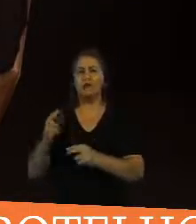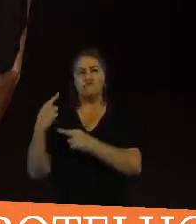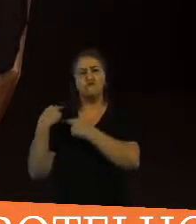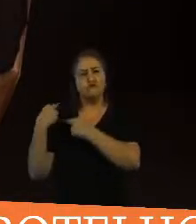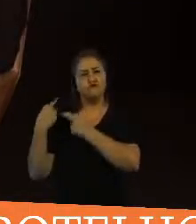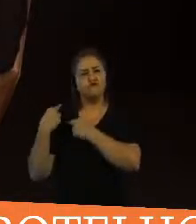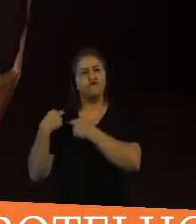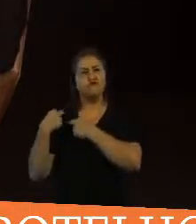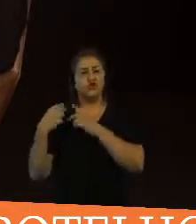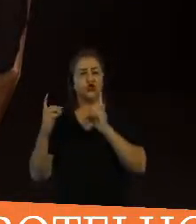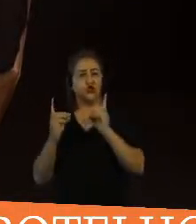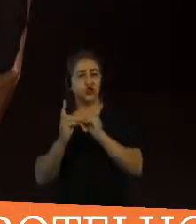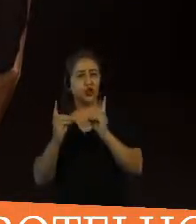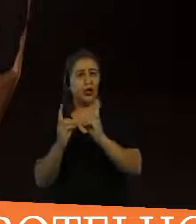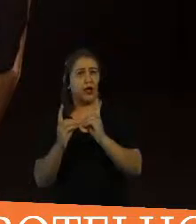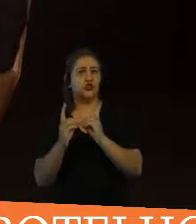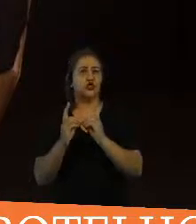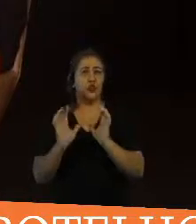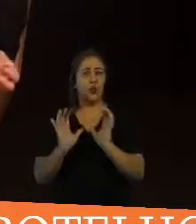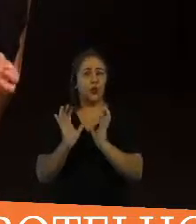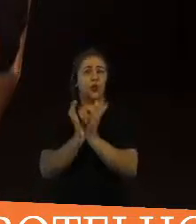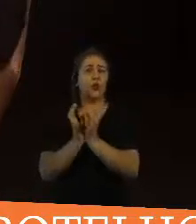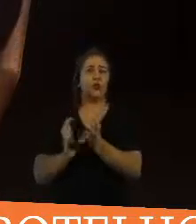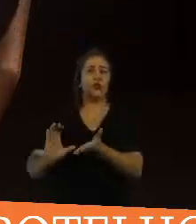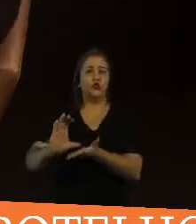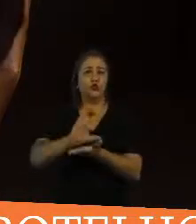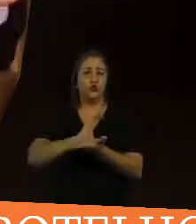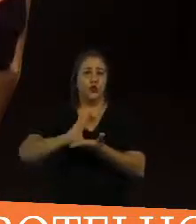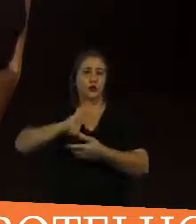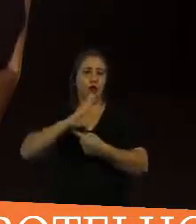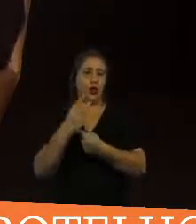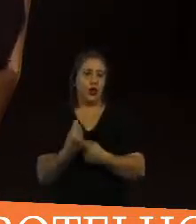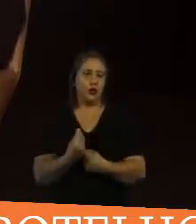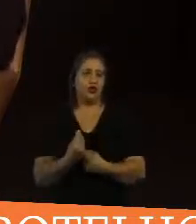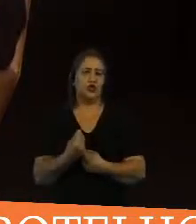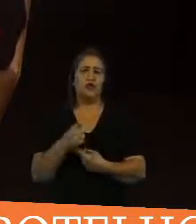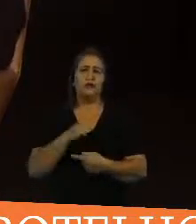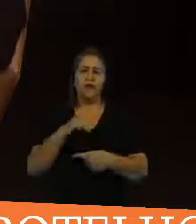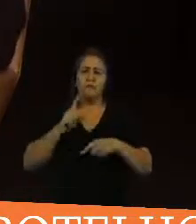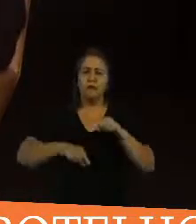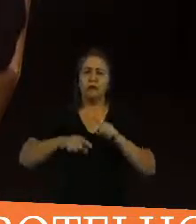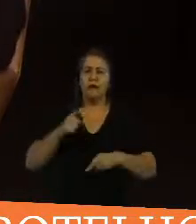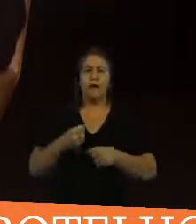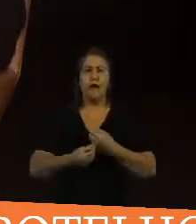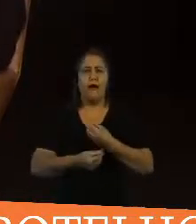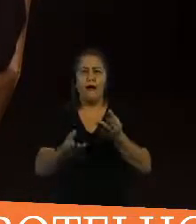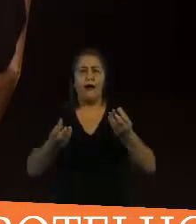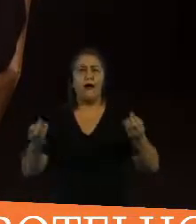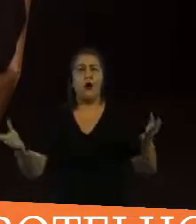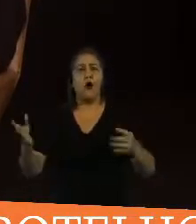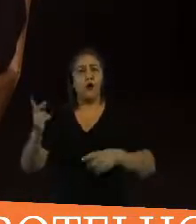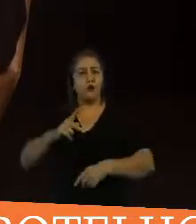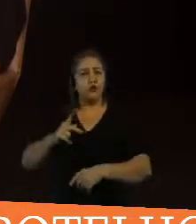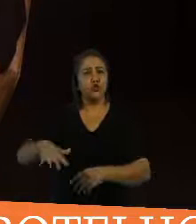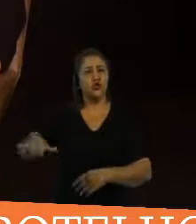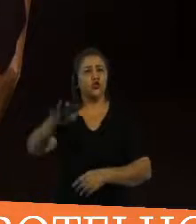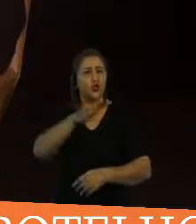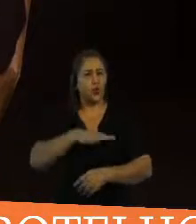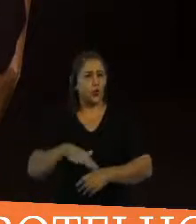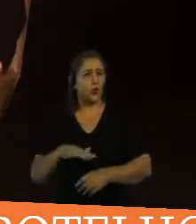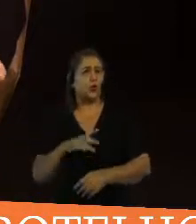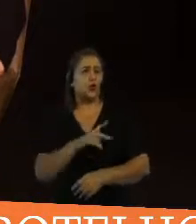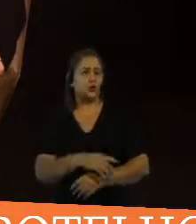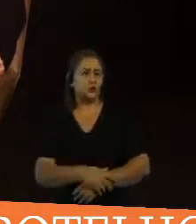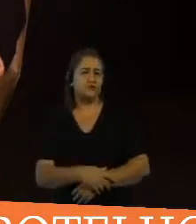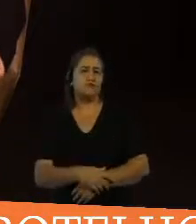grupos de produção do Ciranda da Arte. Sim, sim. Oferece um sem número de materiais, né, isso, para os professores da rede. Exatamente.